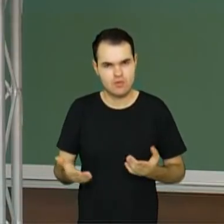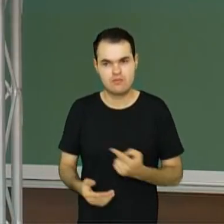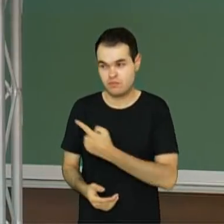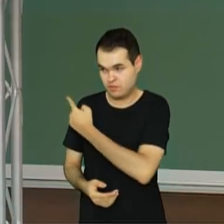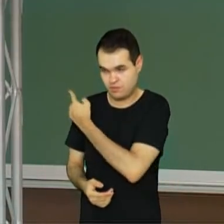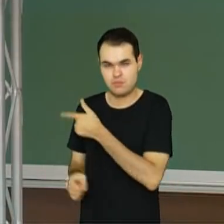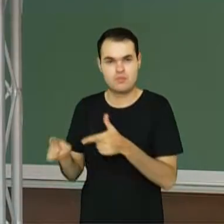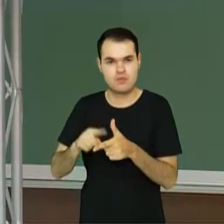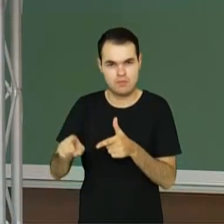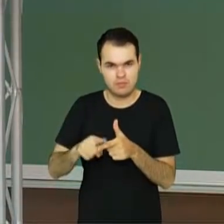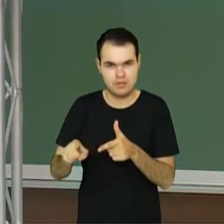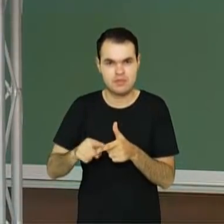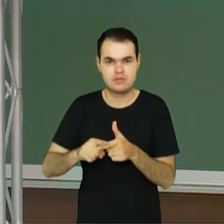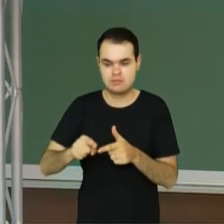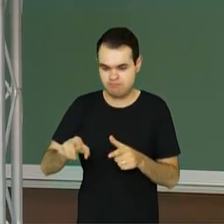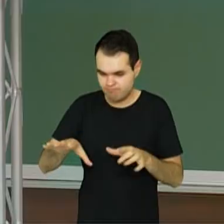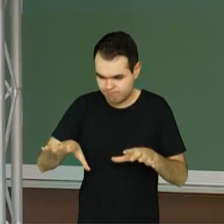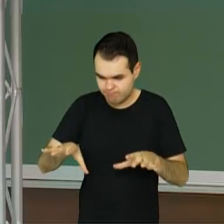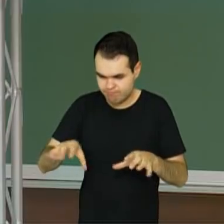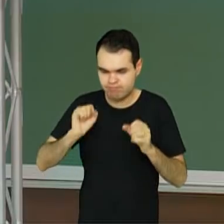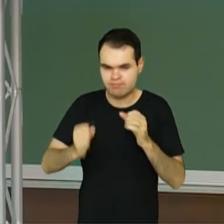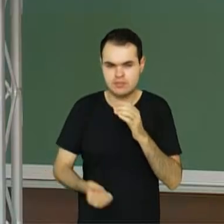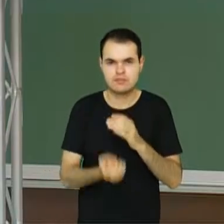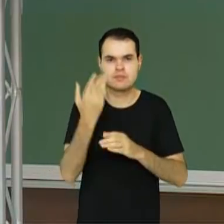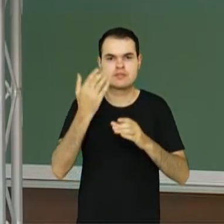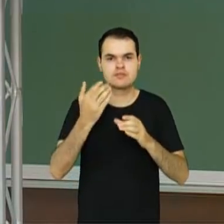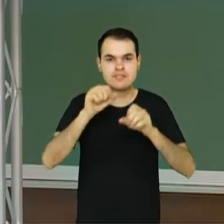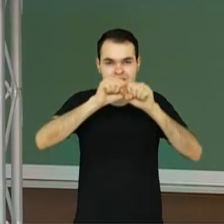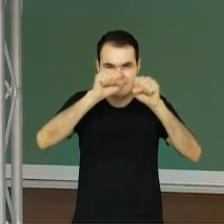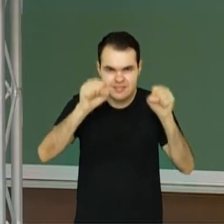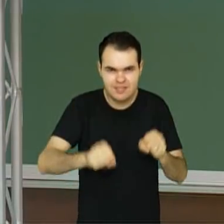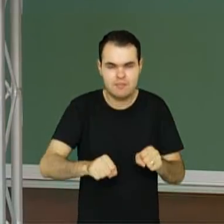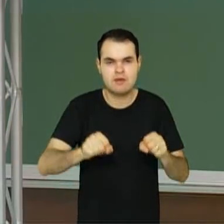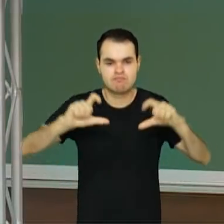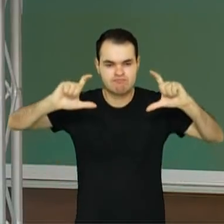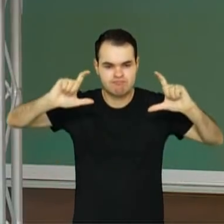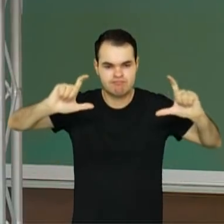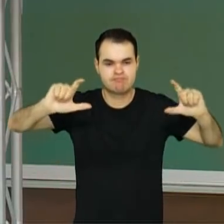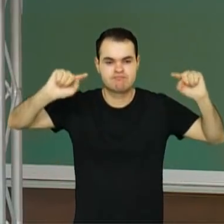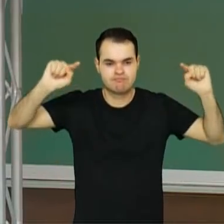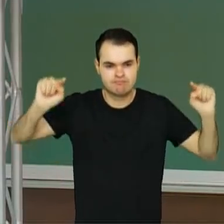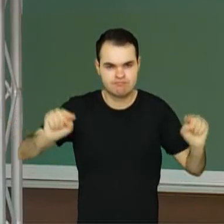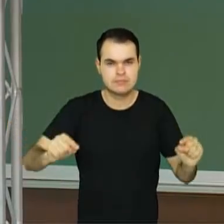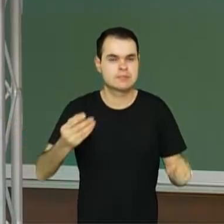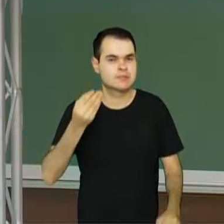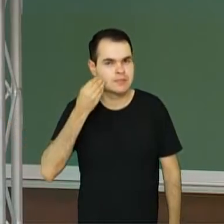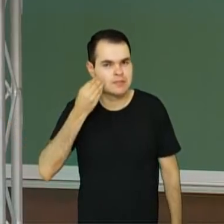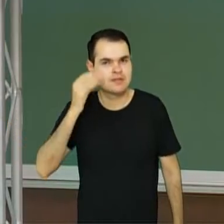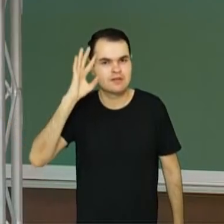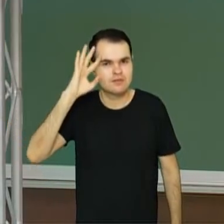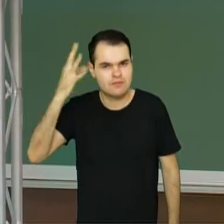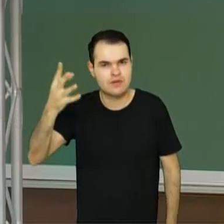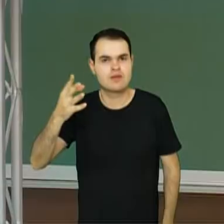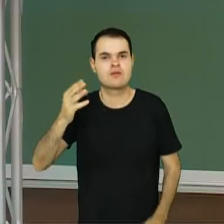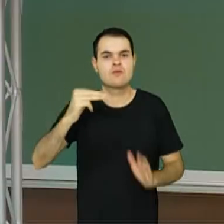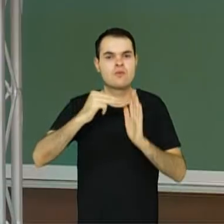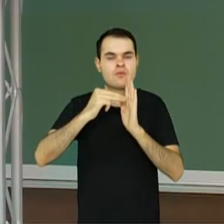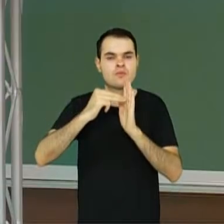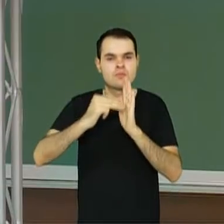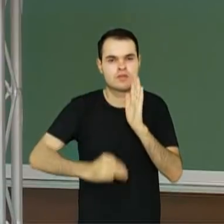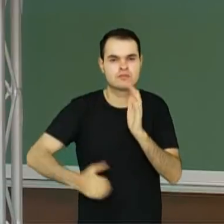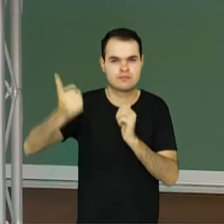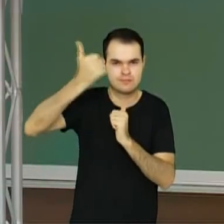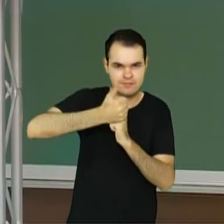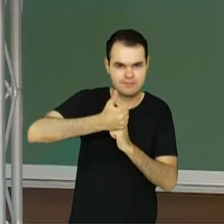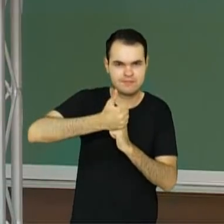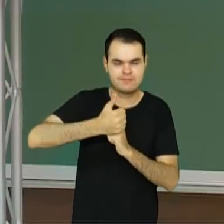esse problema, vai transformar num sistema, o sistema já deve estar aí anotado no seu caderno da aula anterior, e vai resolver ele usando